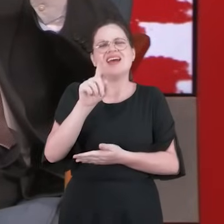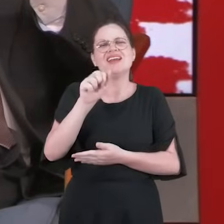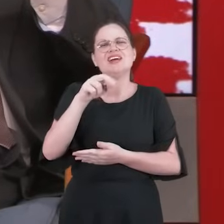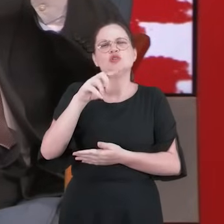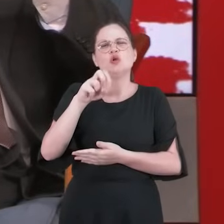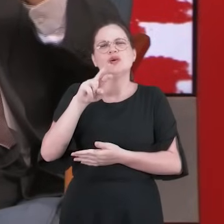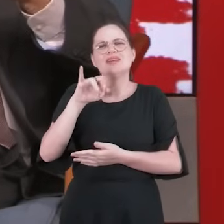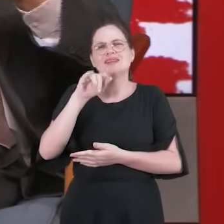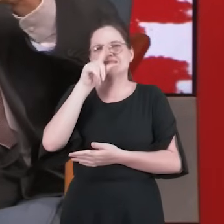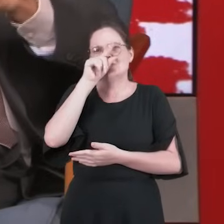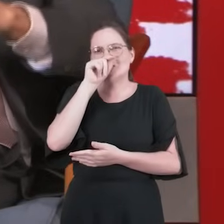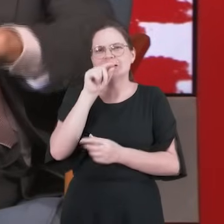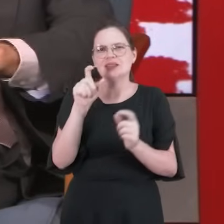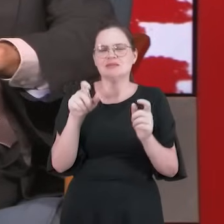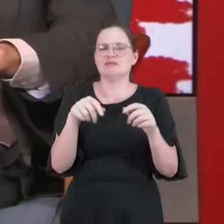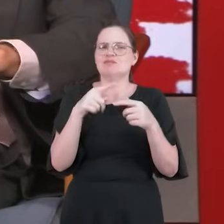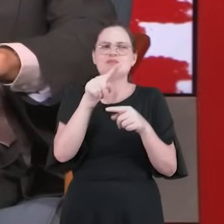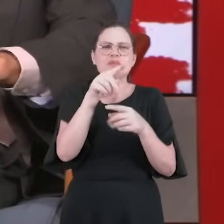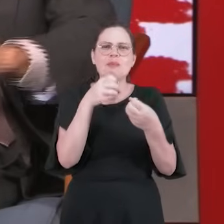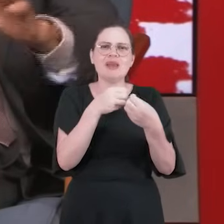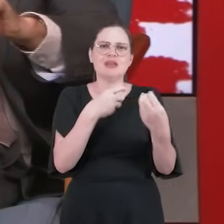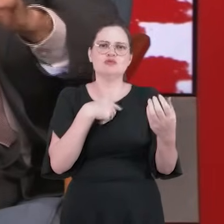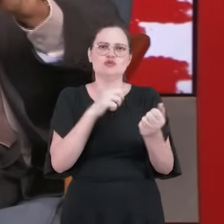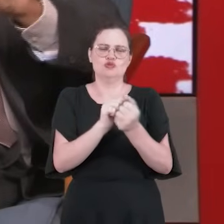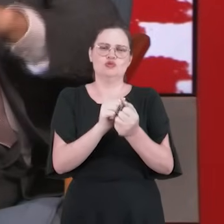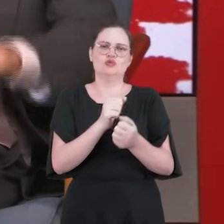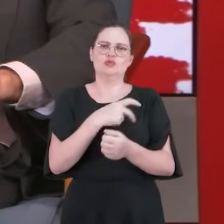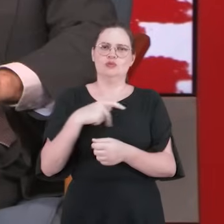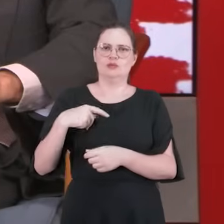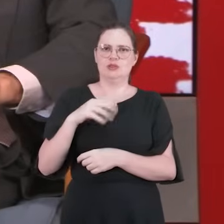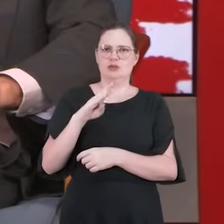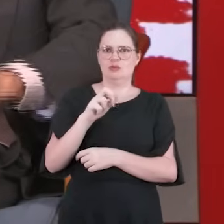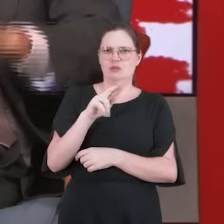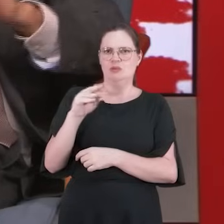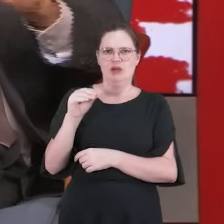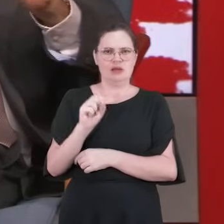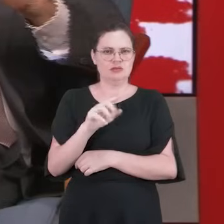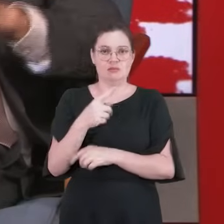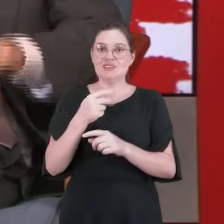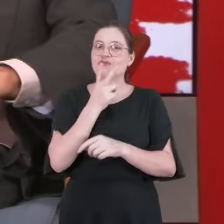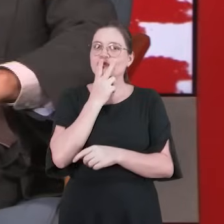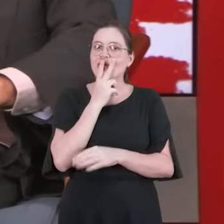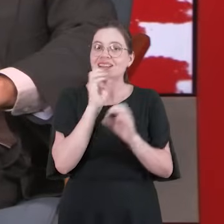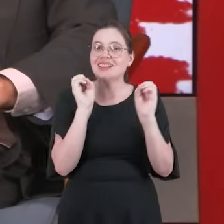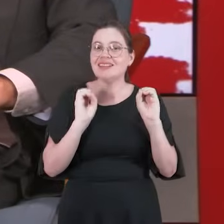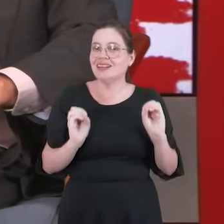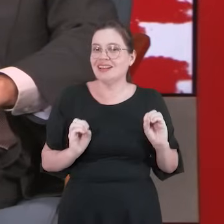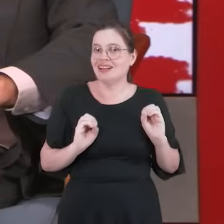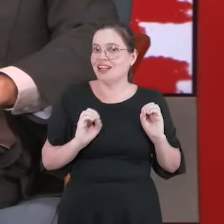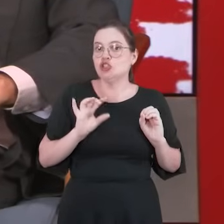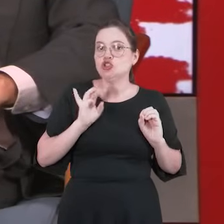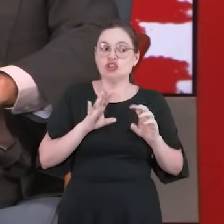muito pequeno, com o Dr. Barros. Mas não tinha nada, praticamente Vitória não tinha nada.